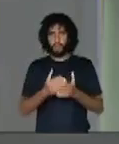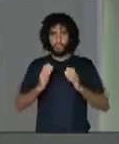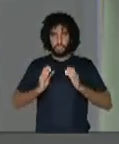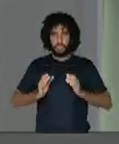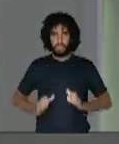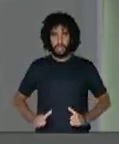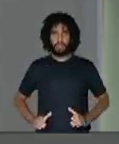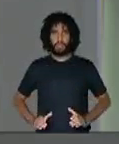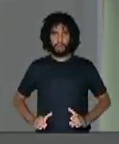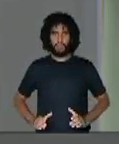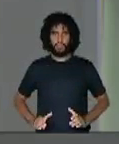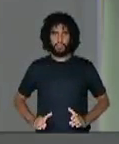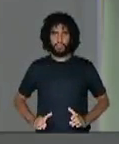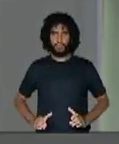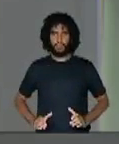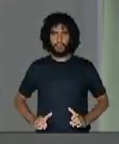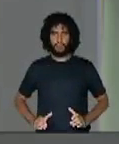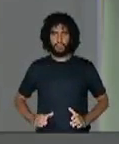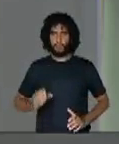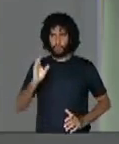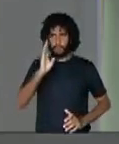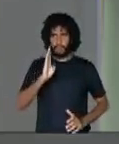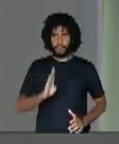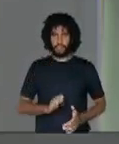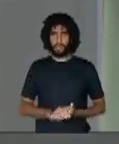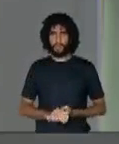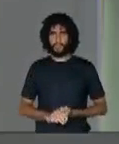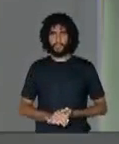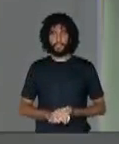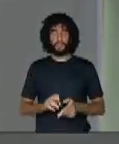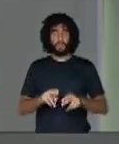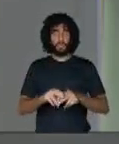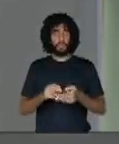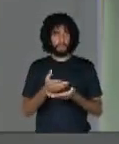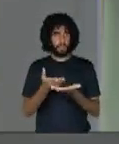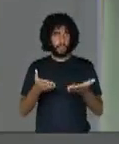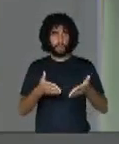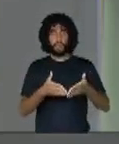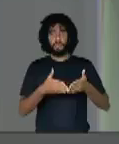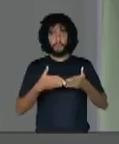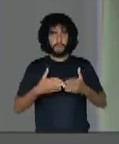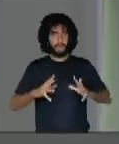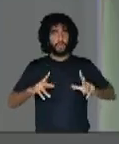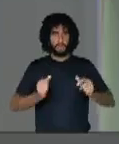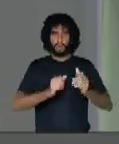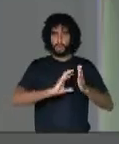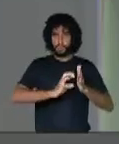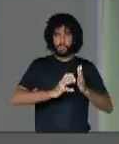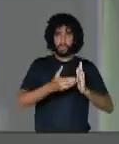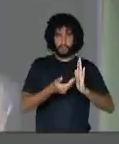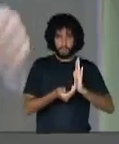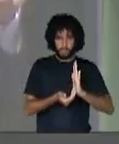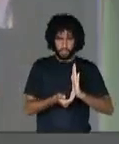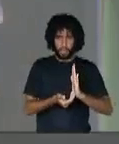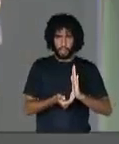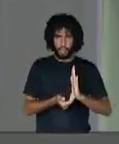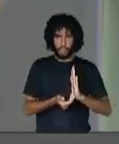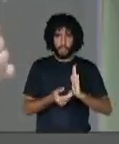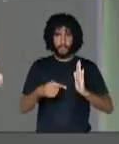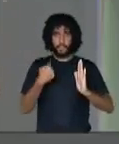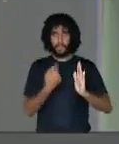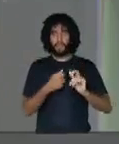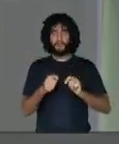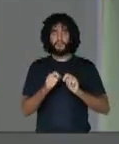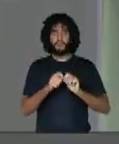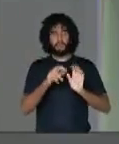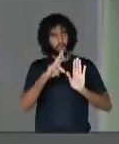segurança do cidadão com o Estado brasileiro. Por isso eu quero fazer aqui um apelo a todos os partidos dessa casa, para que a gente faça